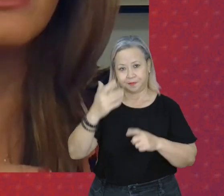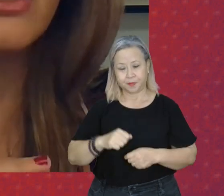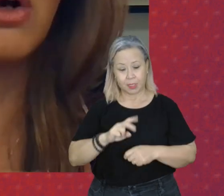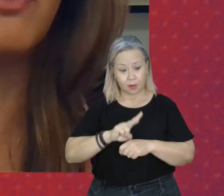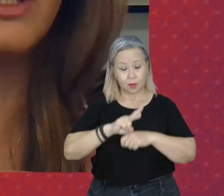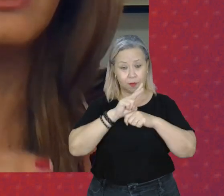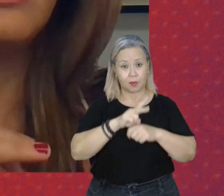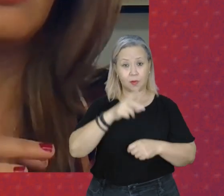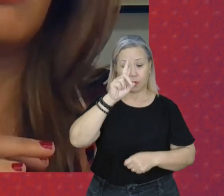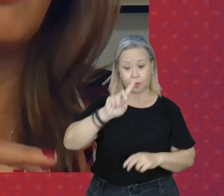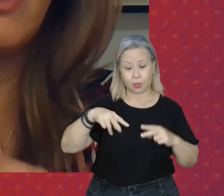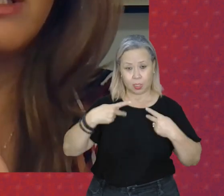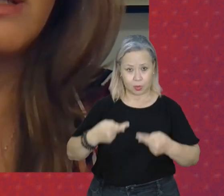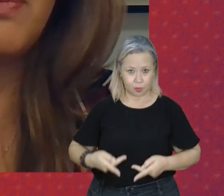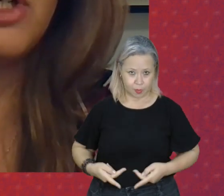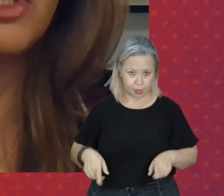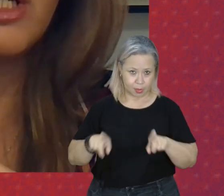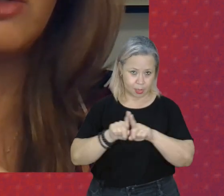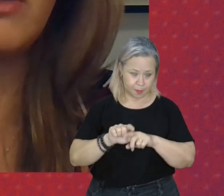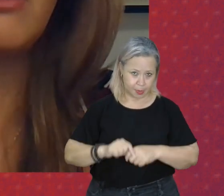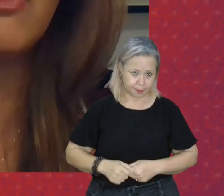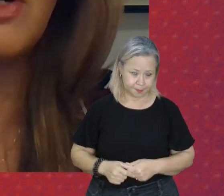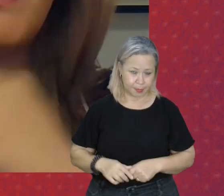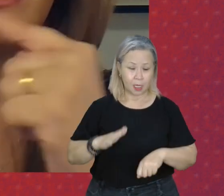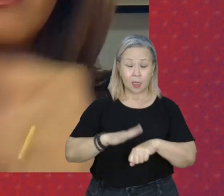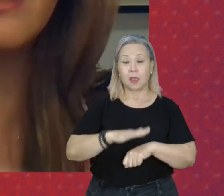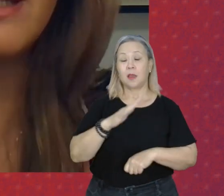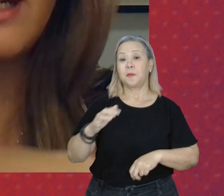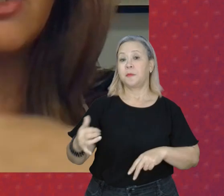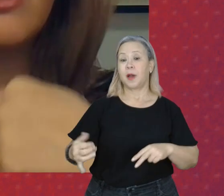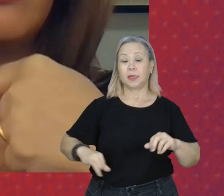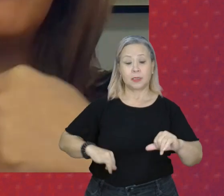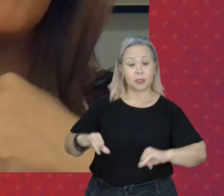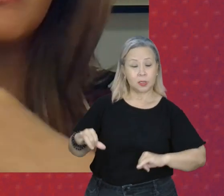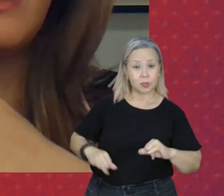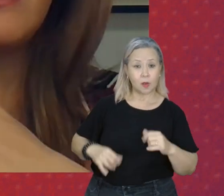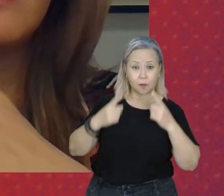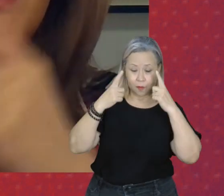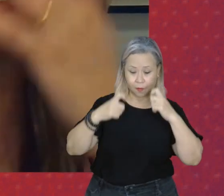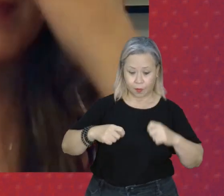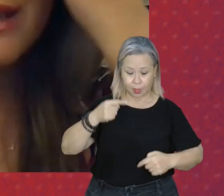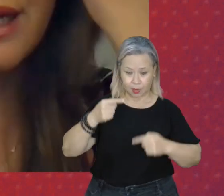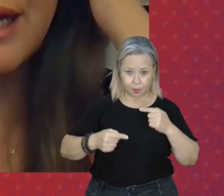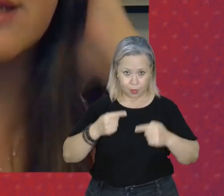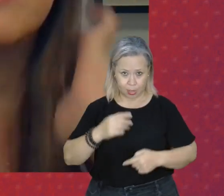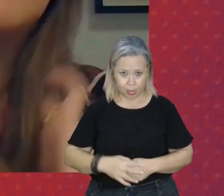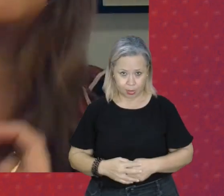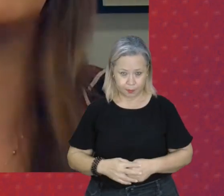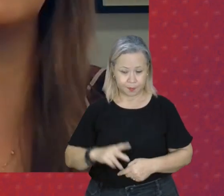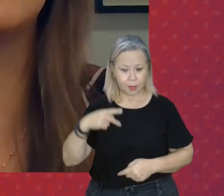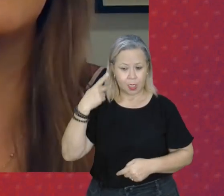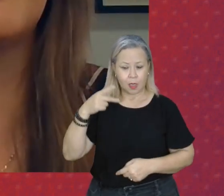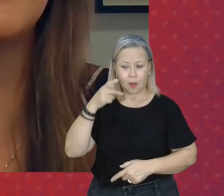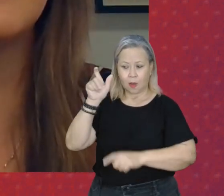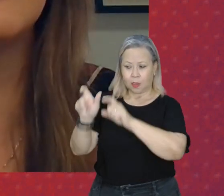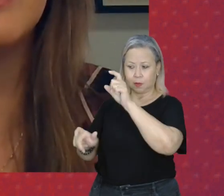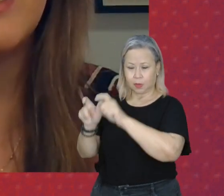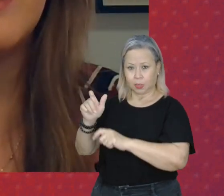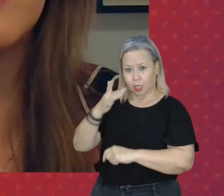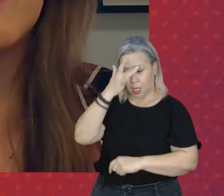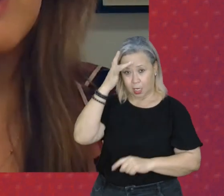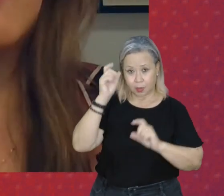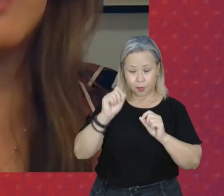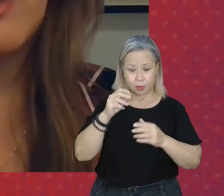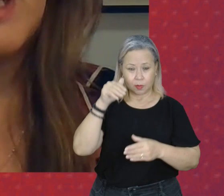vítimas que mais sofrem com a violência política e eleitoral de forma reincidente. Então, essas parlamentares, então as pessoas que depois que